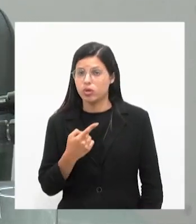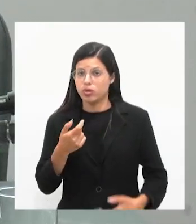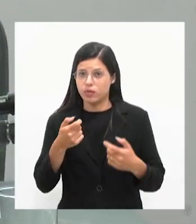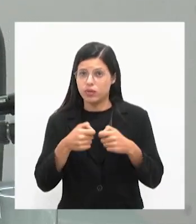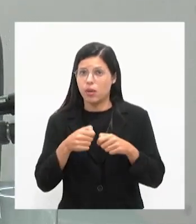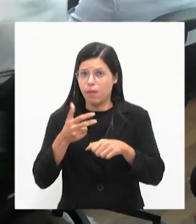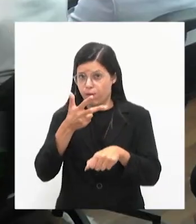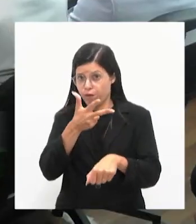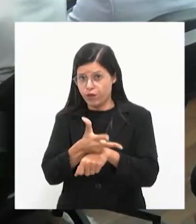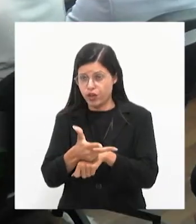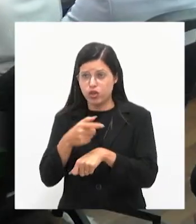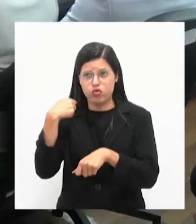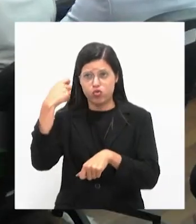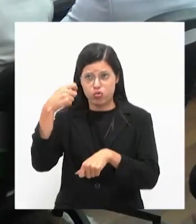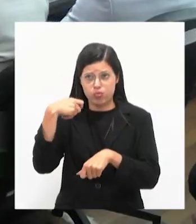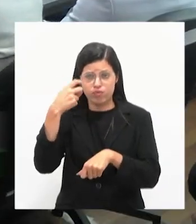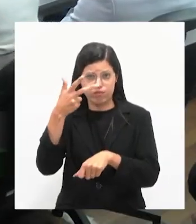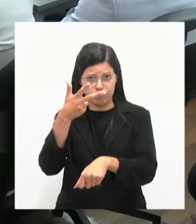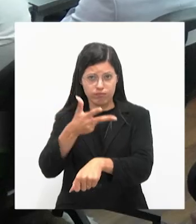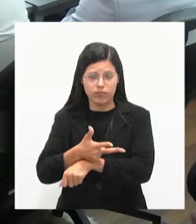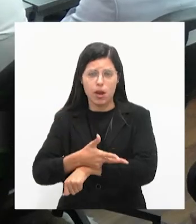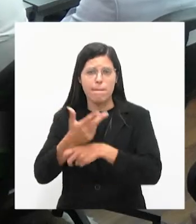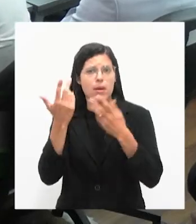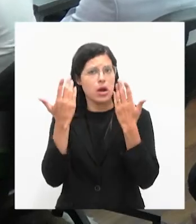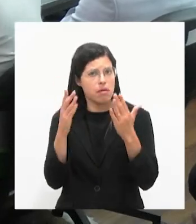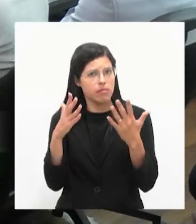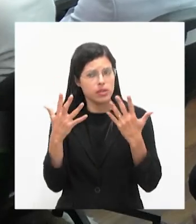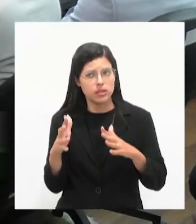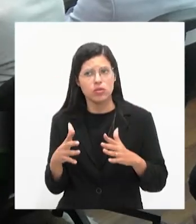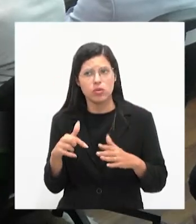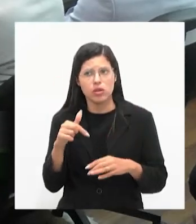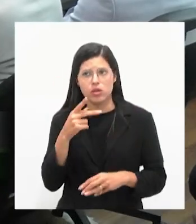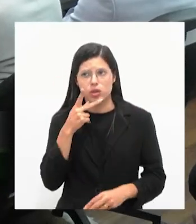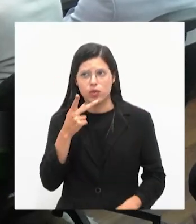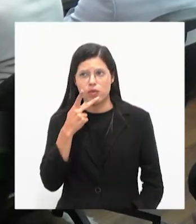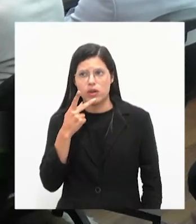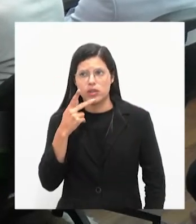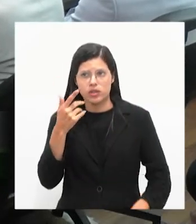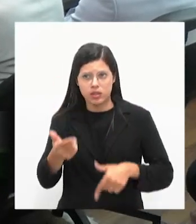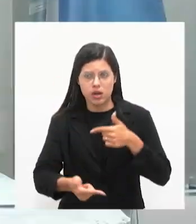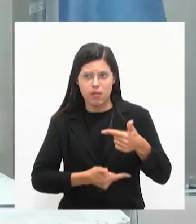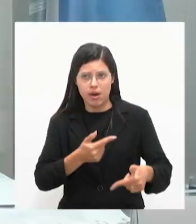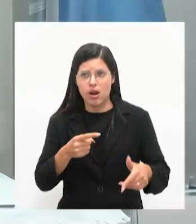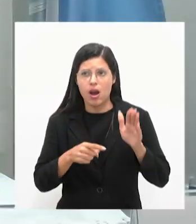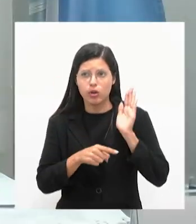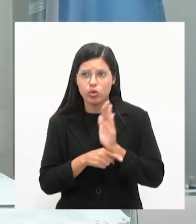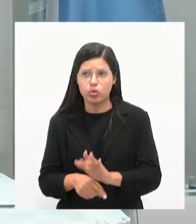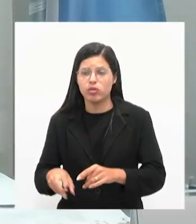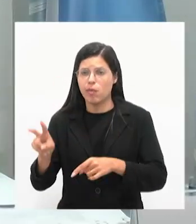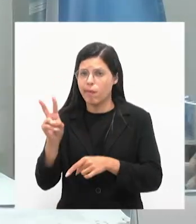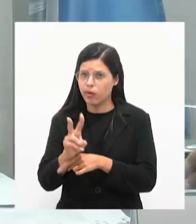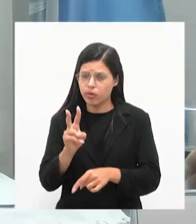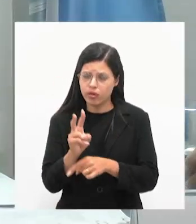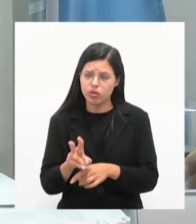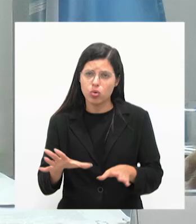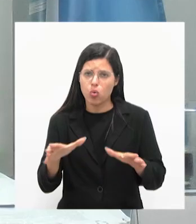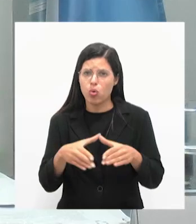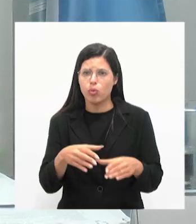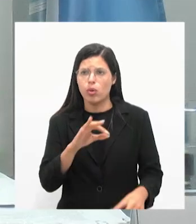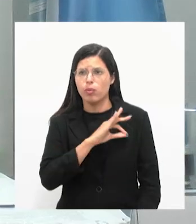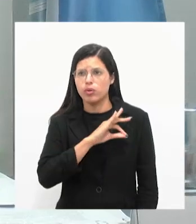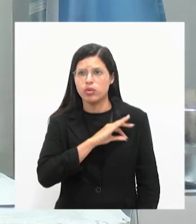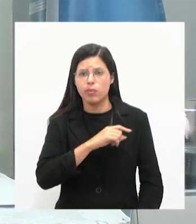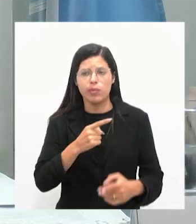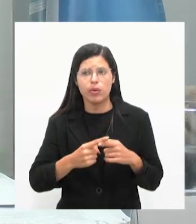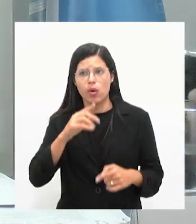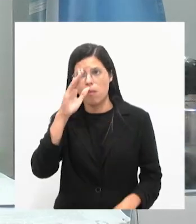a atuação. É verdade. E quando a gente diz isso, Coronel Luciano, esse nosso trabalho aqui, inclusive, ajuda a proteger a corporação. Porque o mal